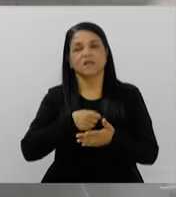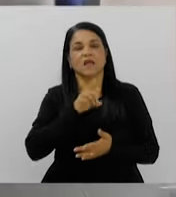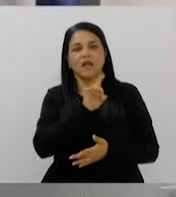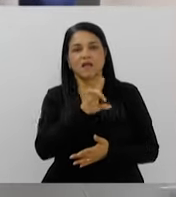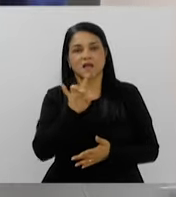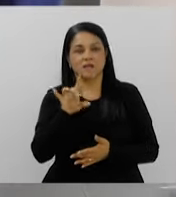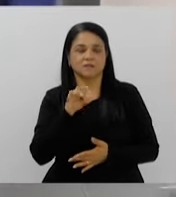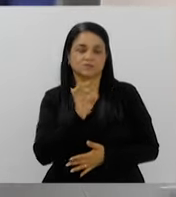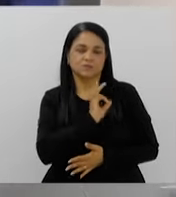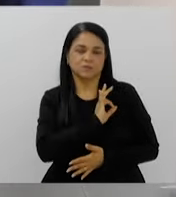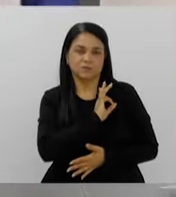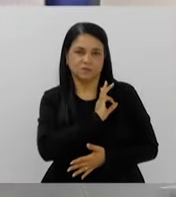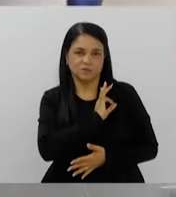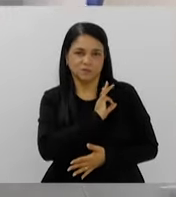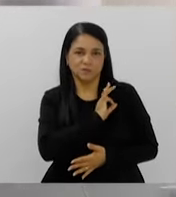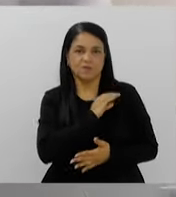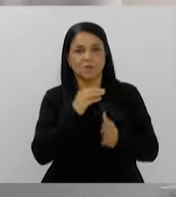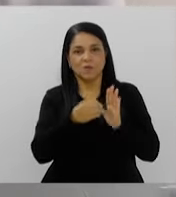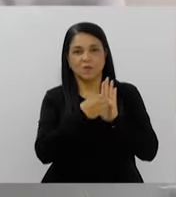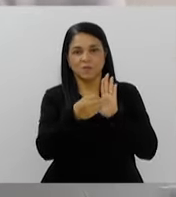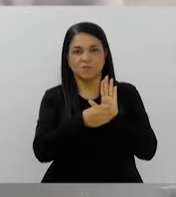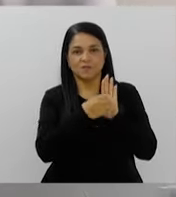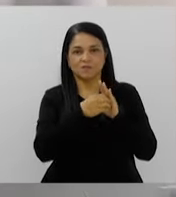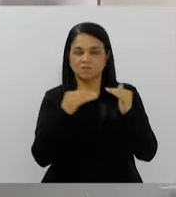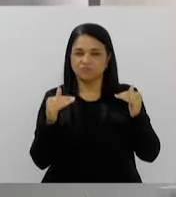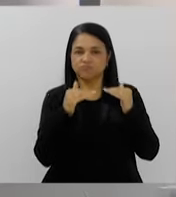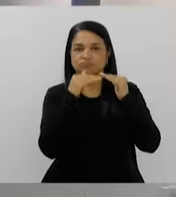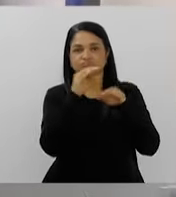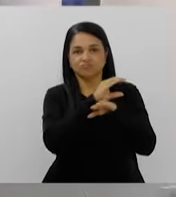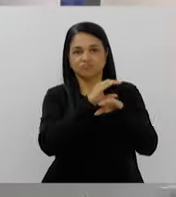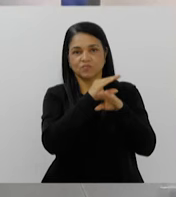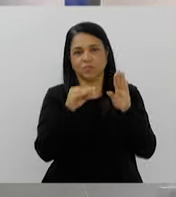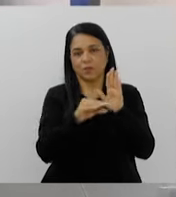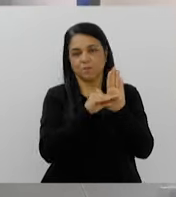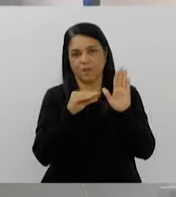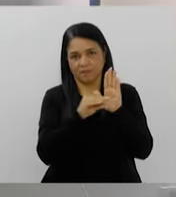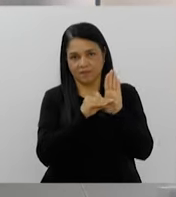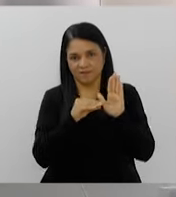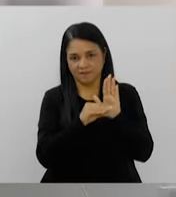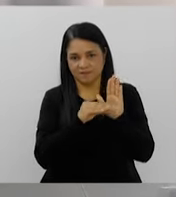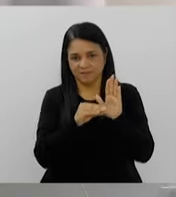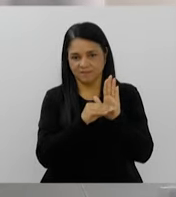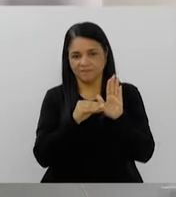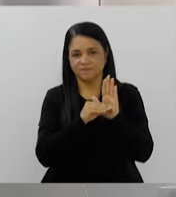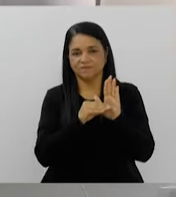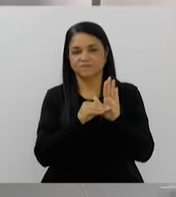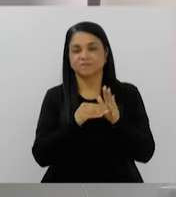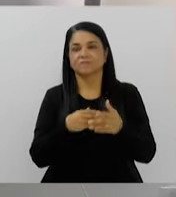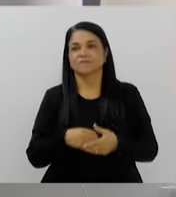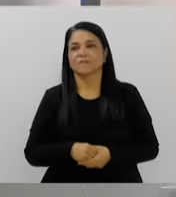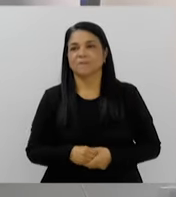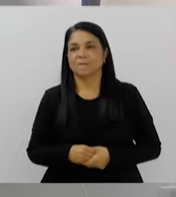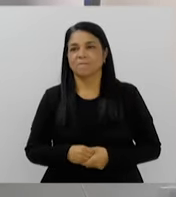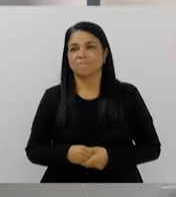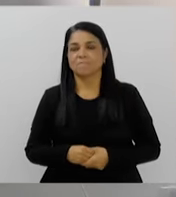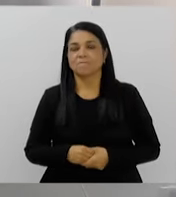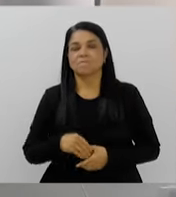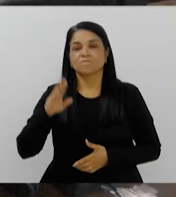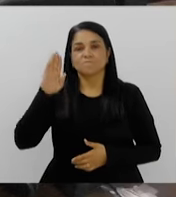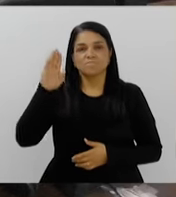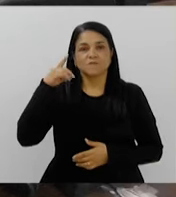policial. O parecer é pela constitucionalidade com emendas. Uma questão, presidente. Deputado